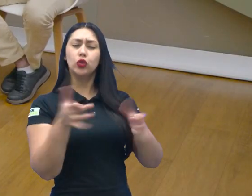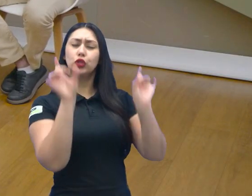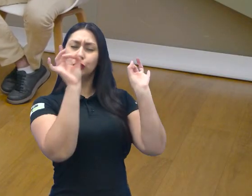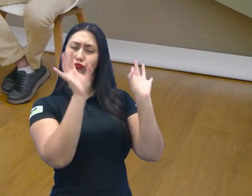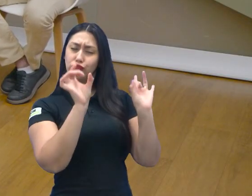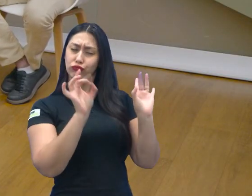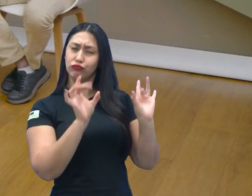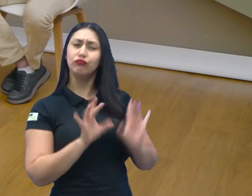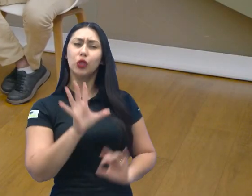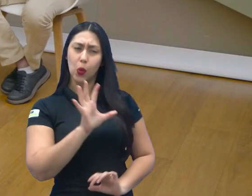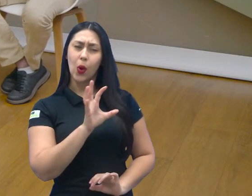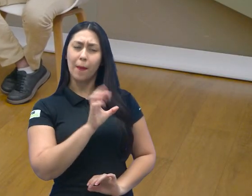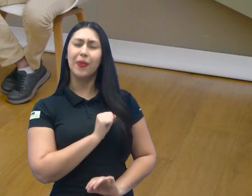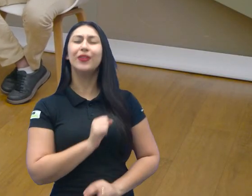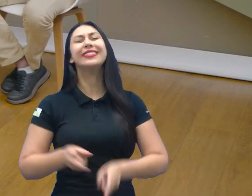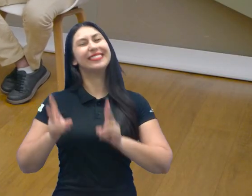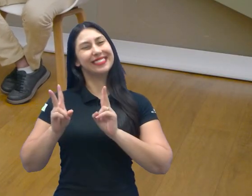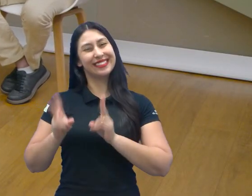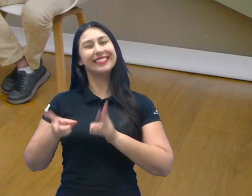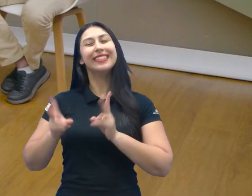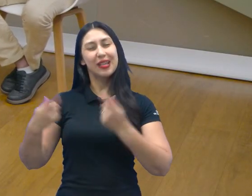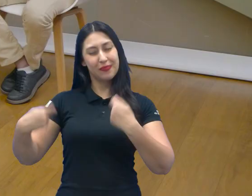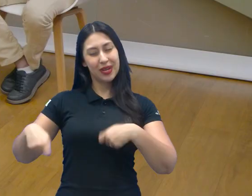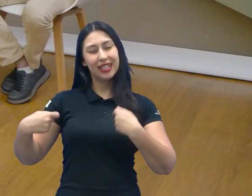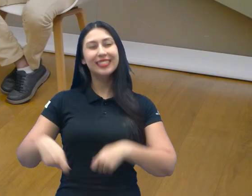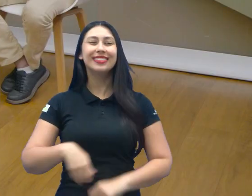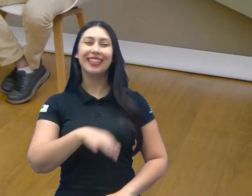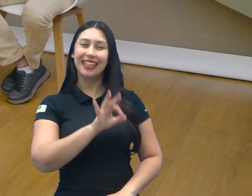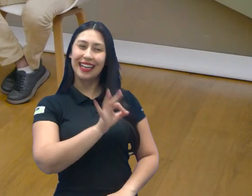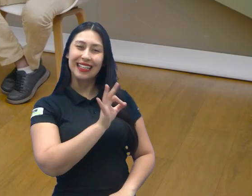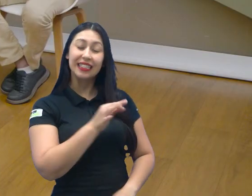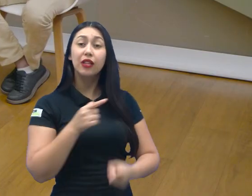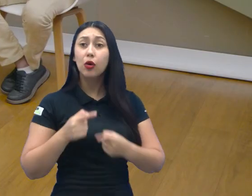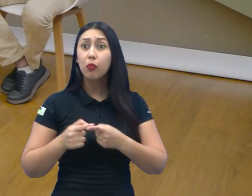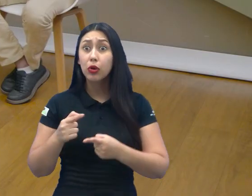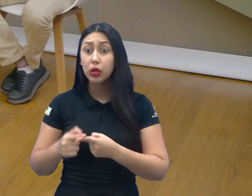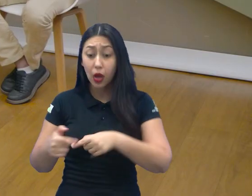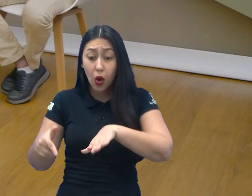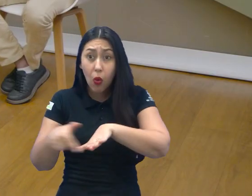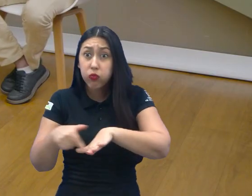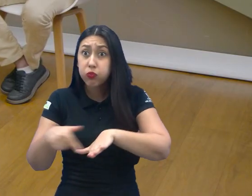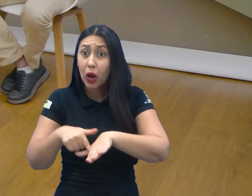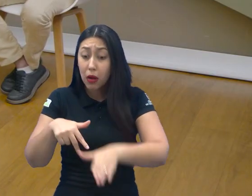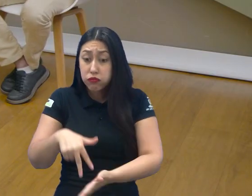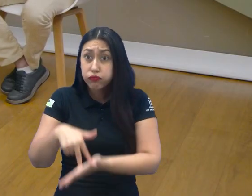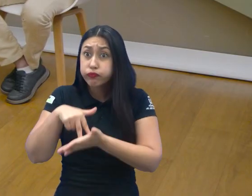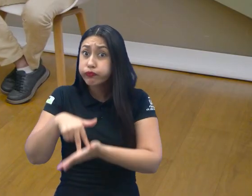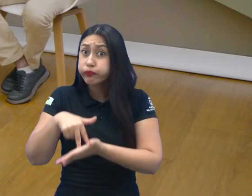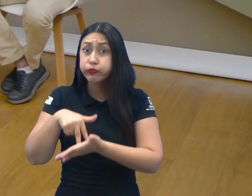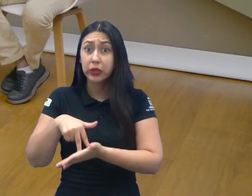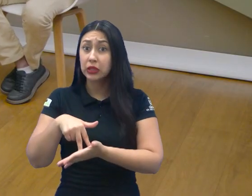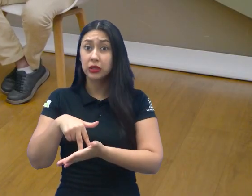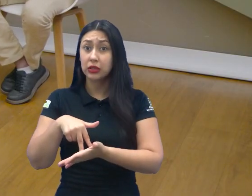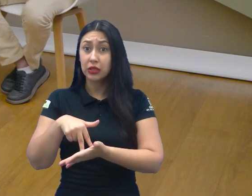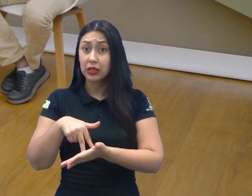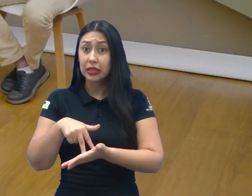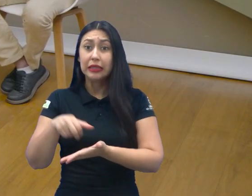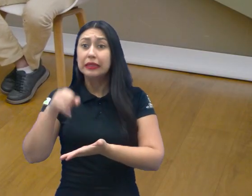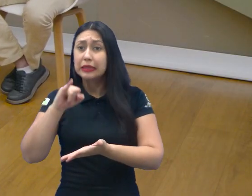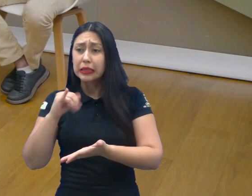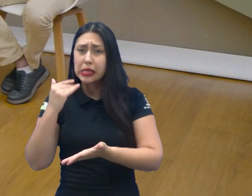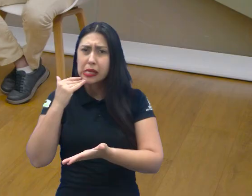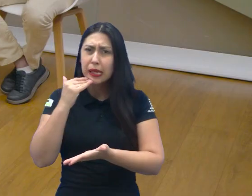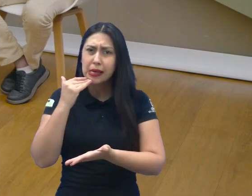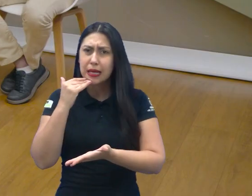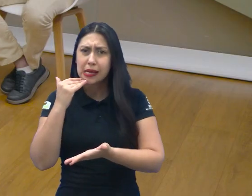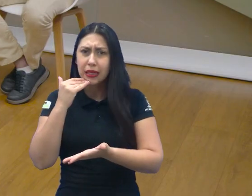carinho. Sim, como sempre, né? Não é? Como devem ser. Porque eles são a base do corpo. Perfeito. Qualquer desarranjo na